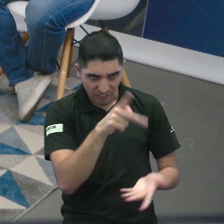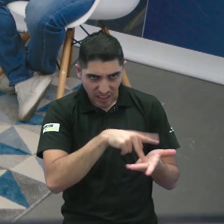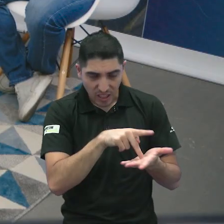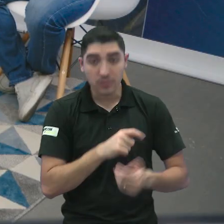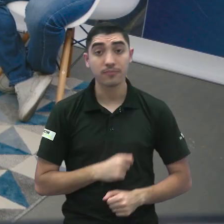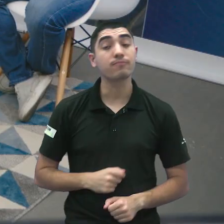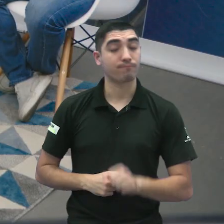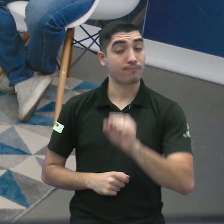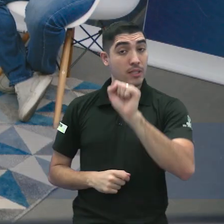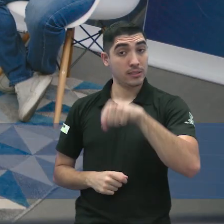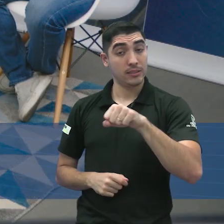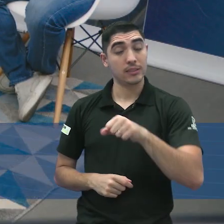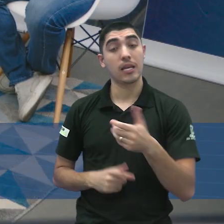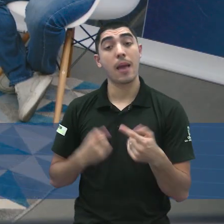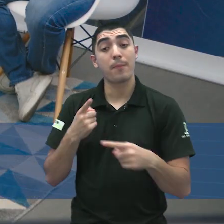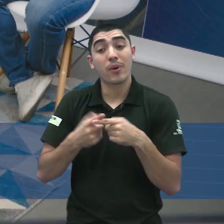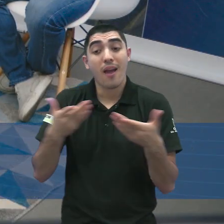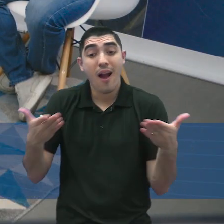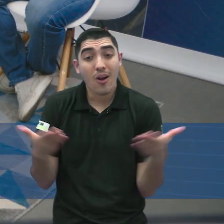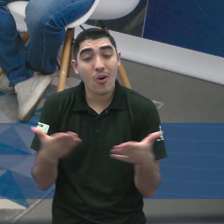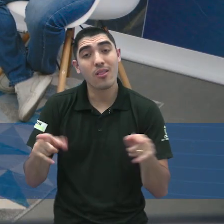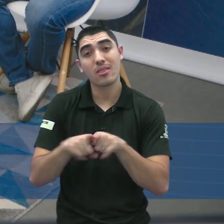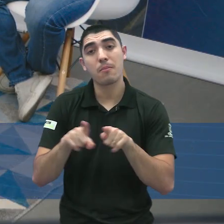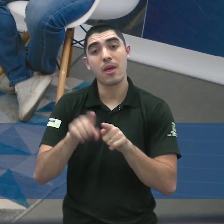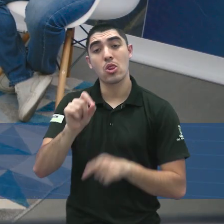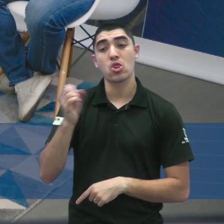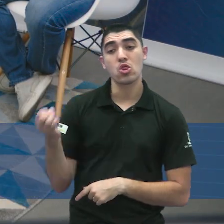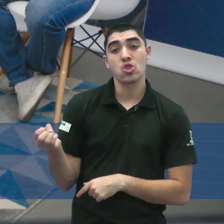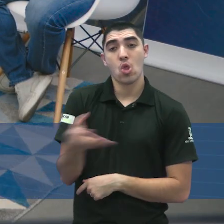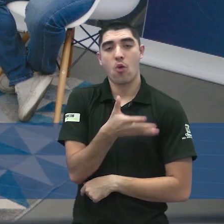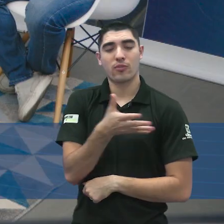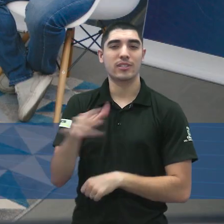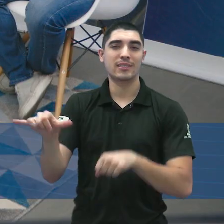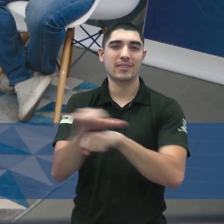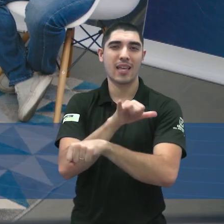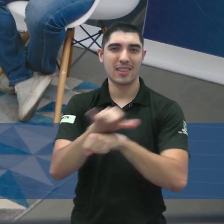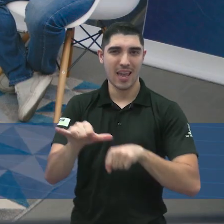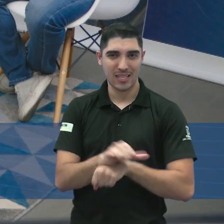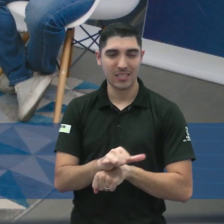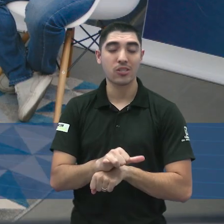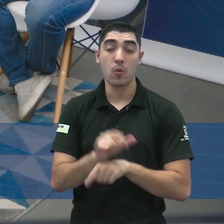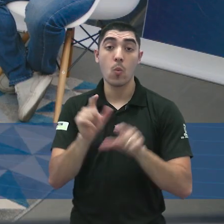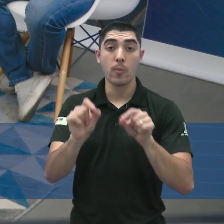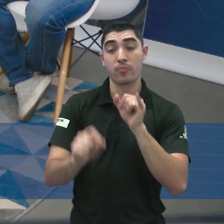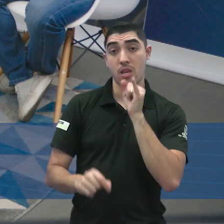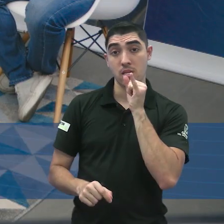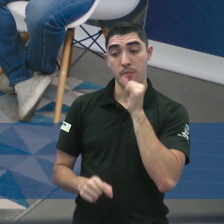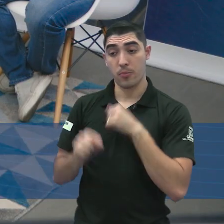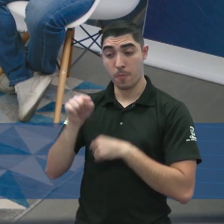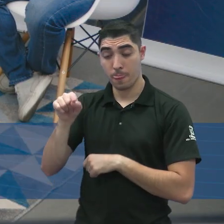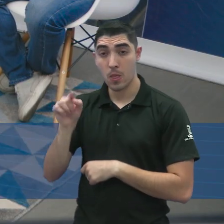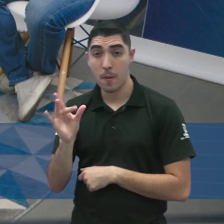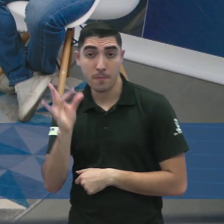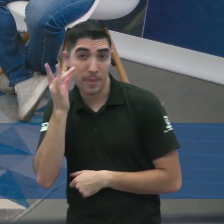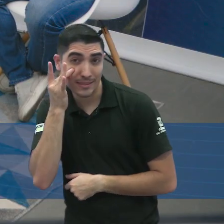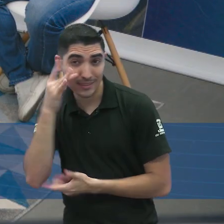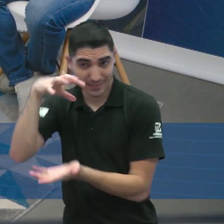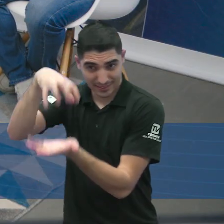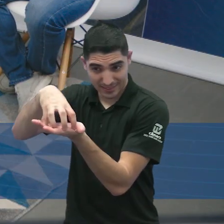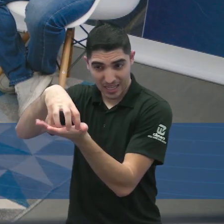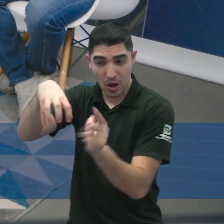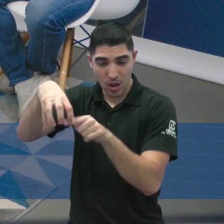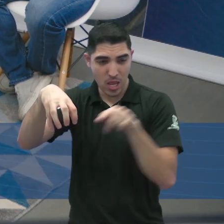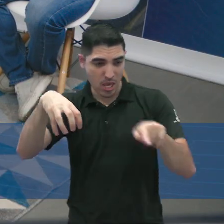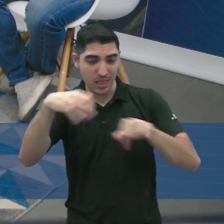que começa a existir um novo ecossistema, né? Hoje, como comentamos anteriormente, né, o físico não vai se separar do online,